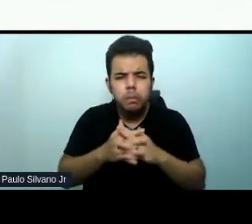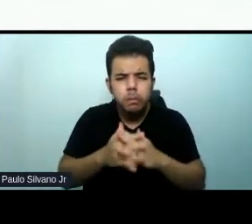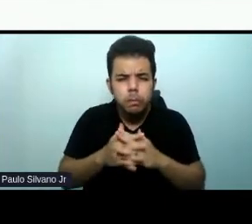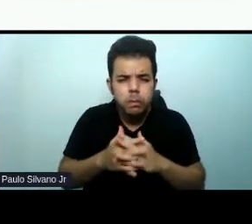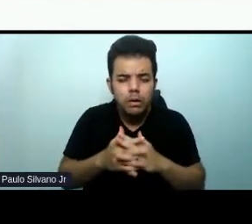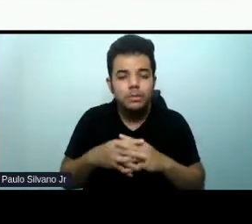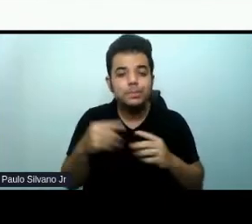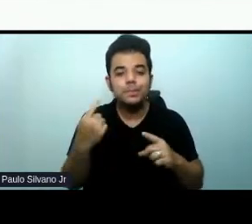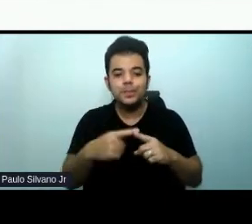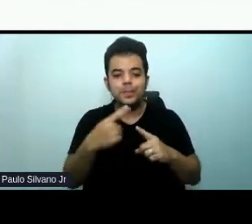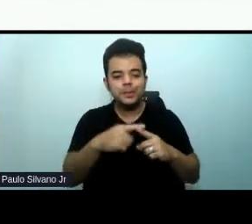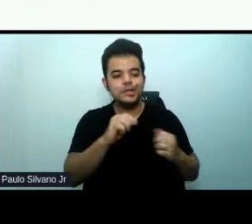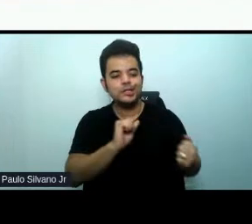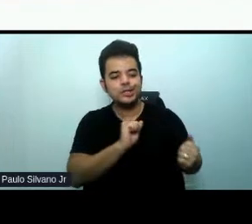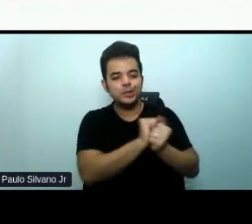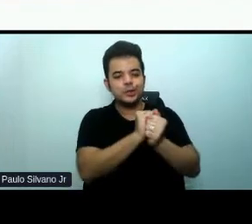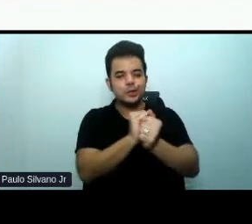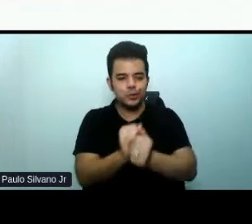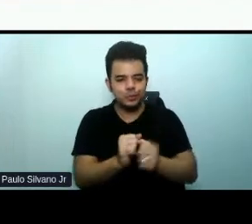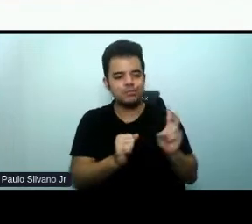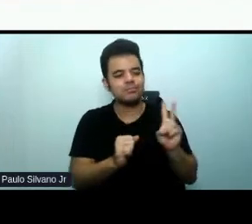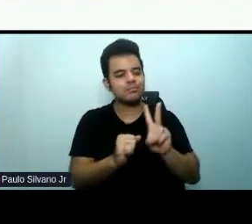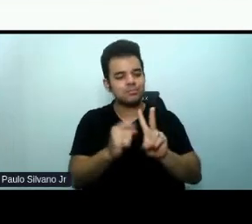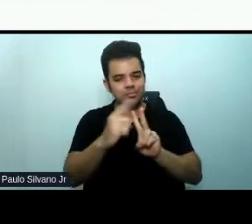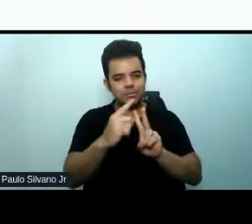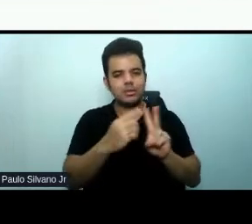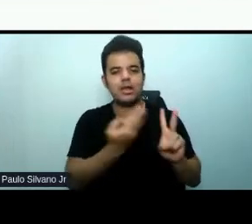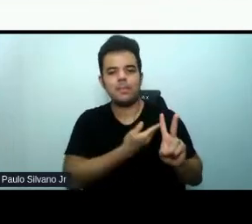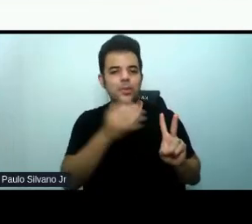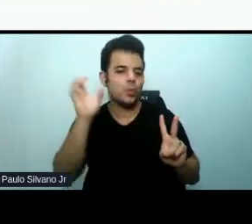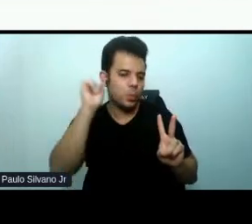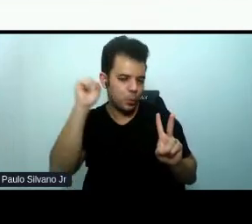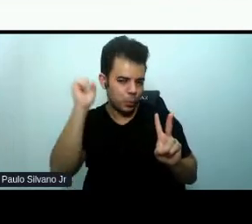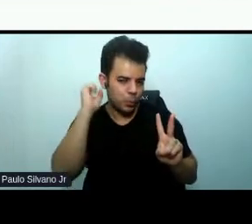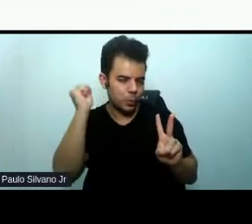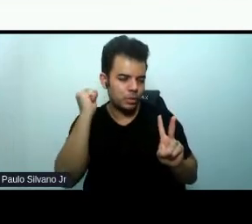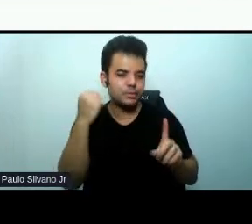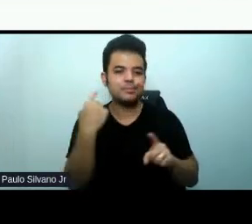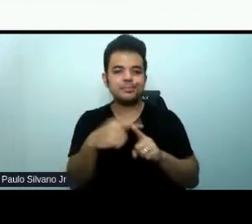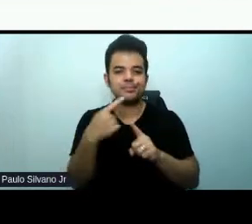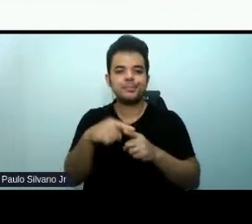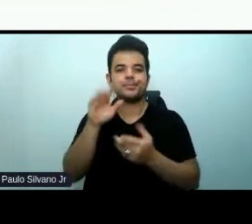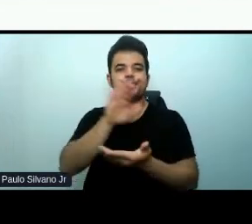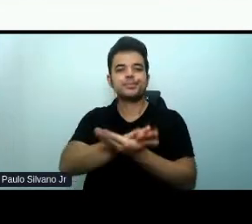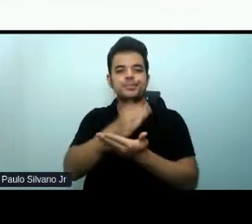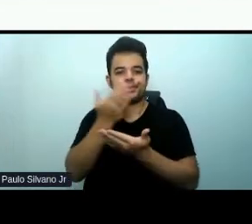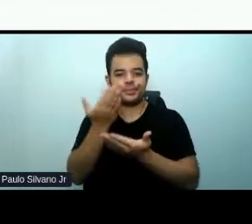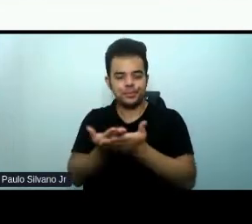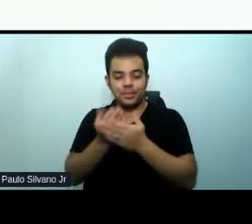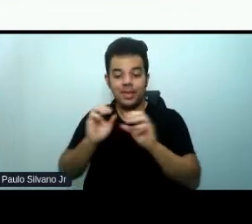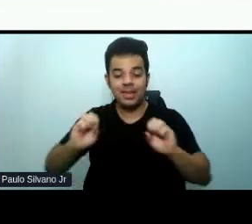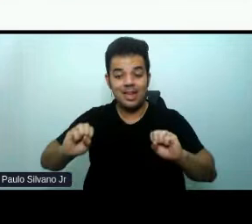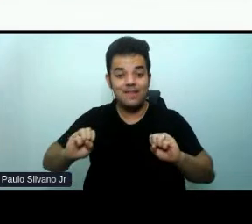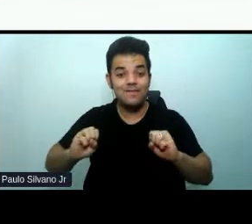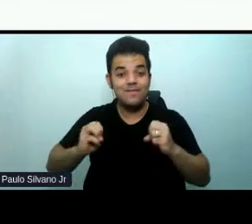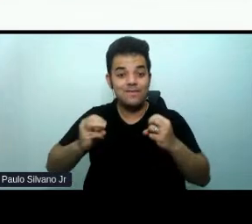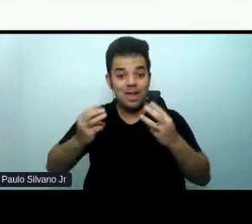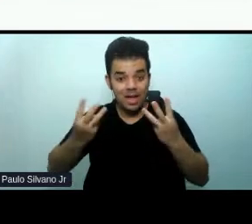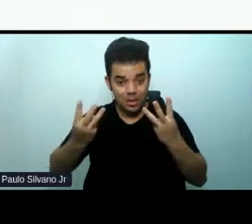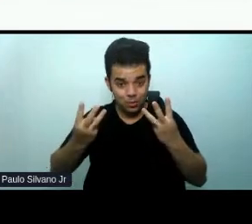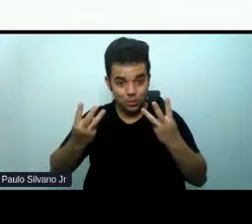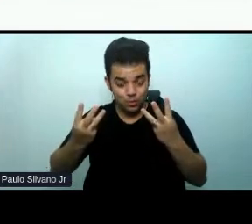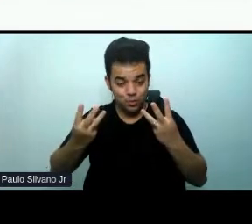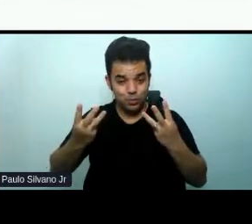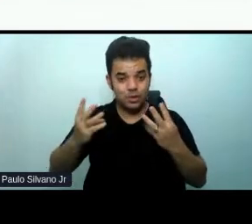com alguém, um outro colega ouvinte ali. Porque o evento, e isso eu